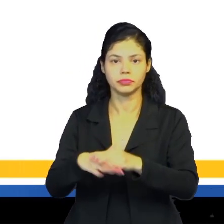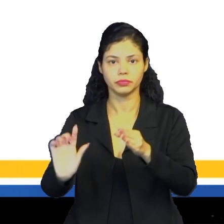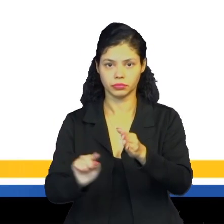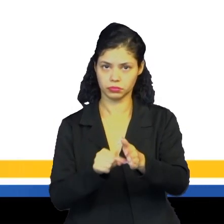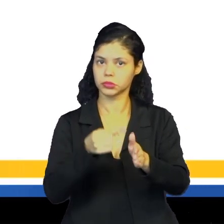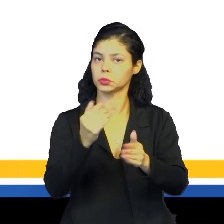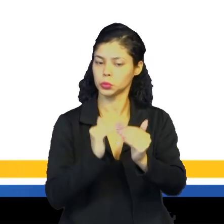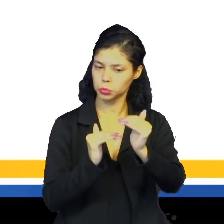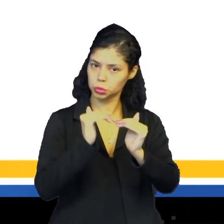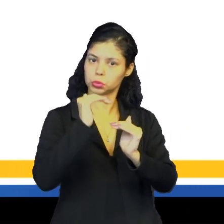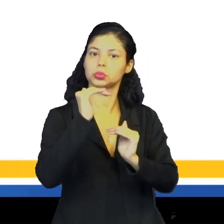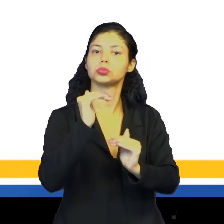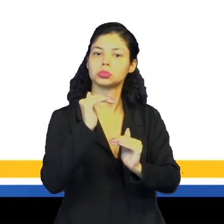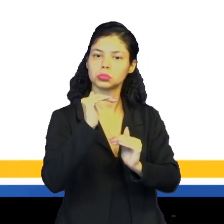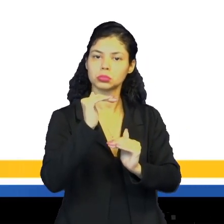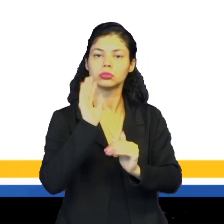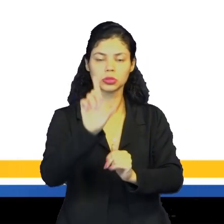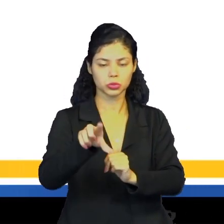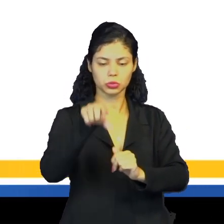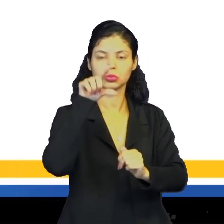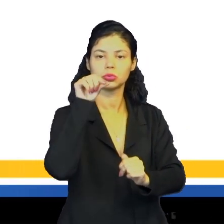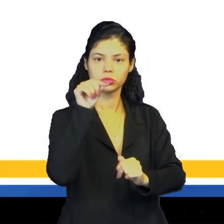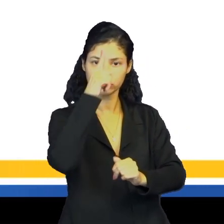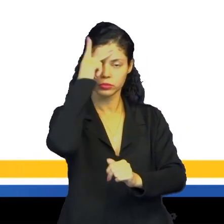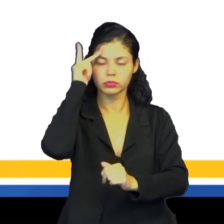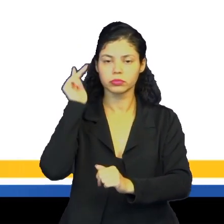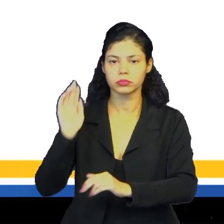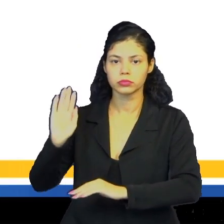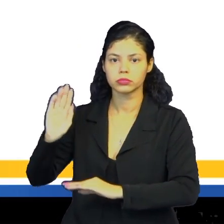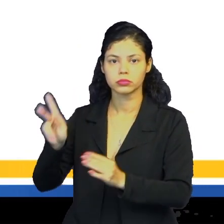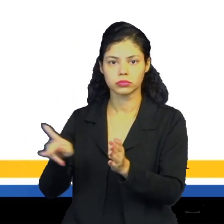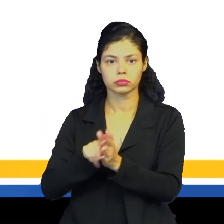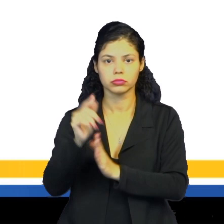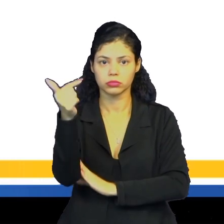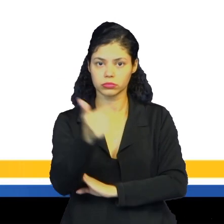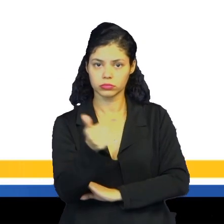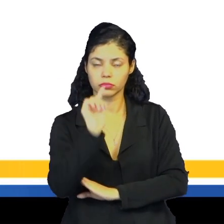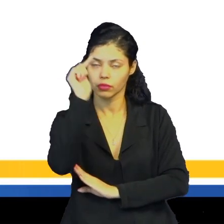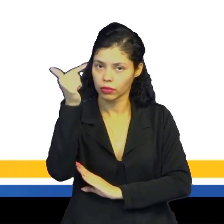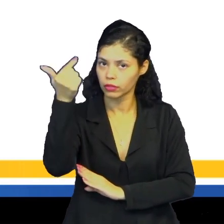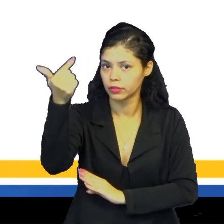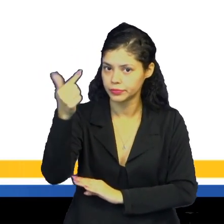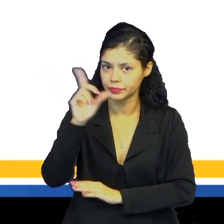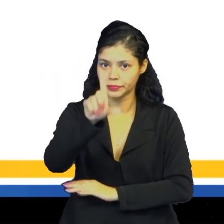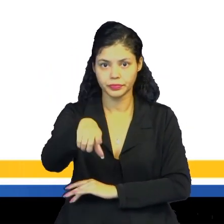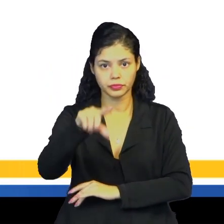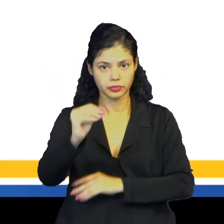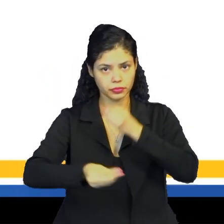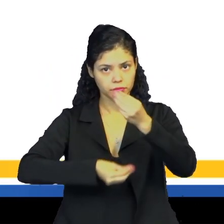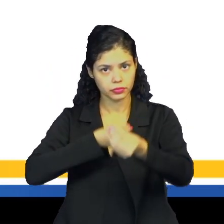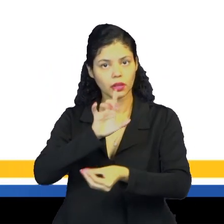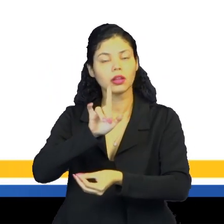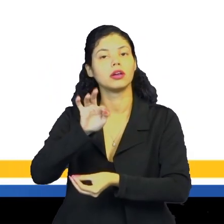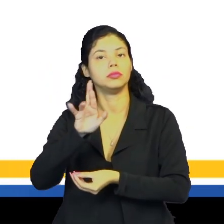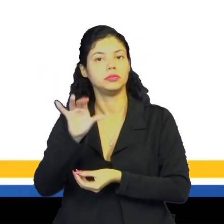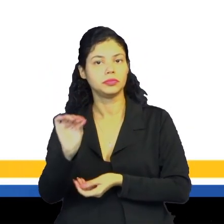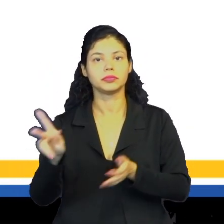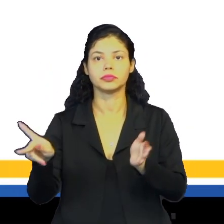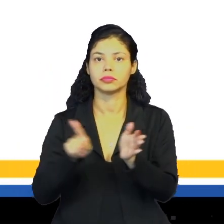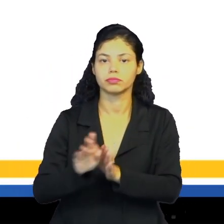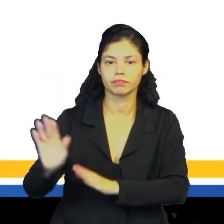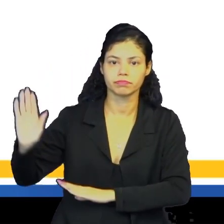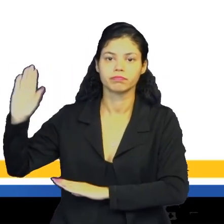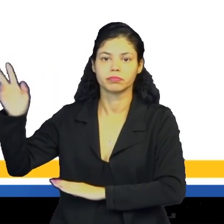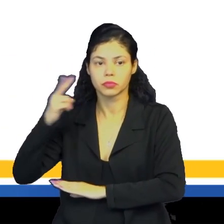primeiro grau, escolhiam os eleitores. Na segunda, aquele que tivesse sido escolhido como eleitor, elegiam os